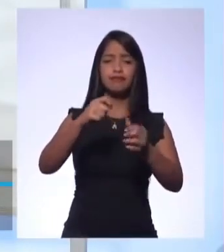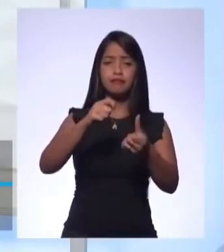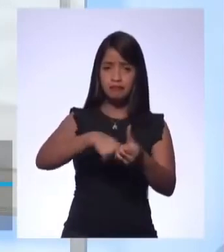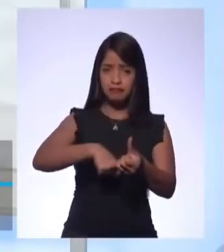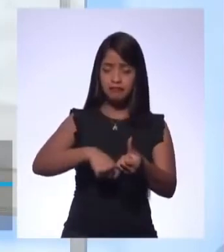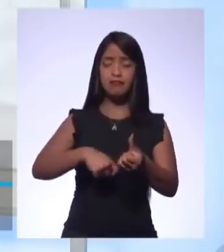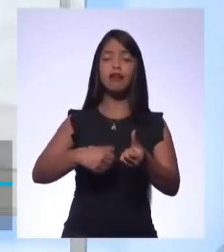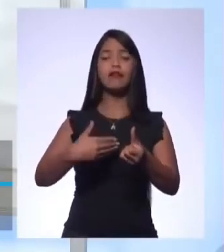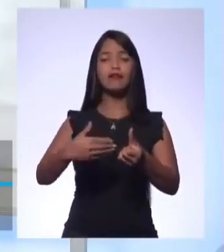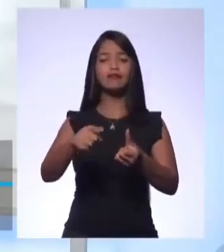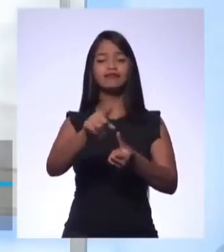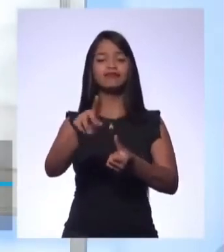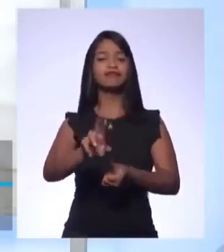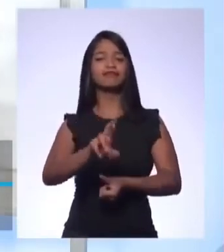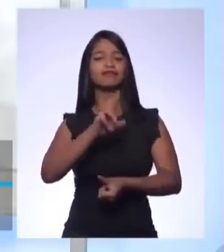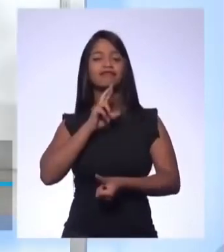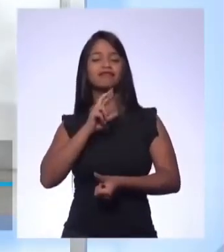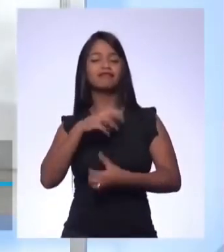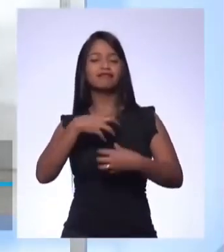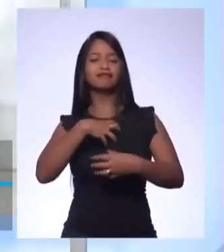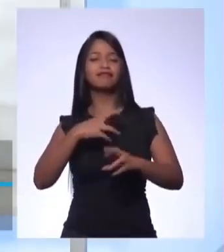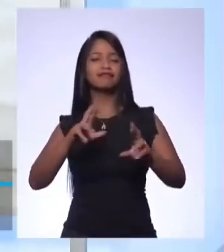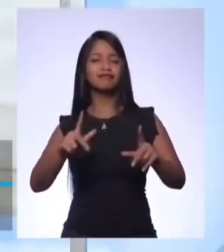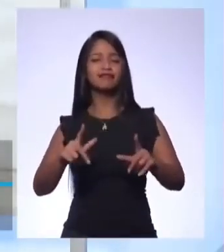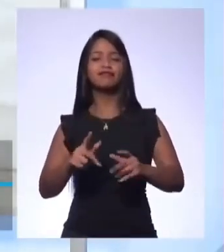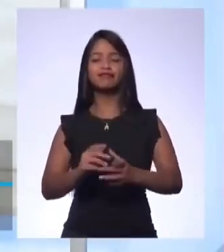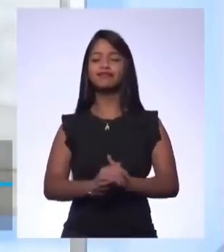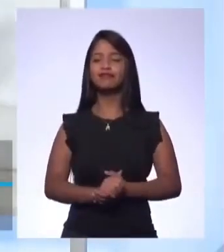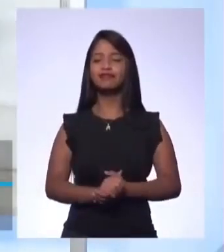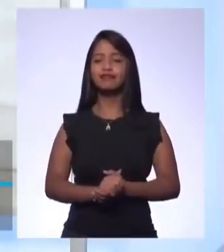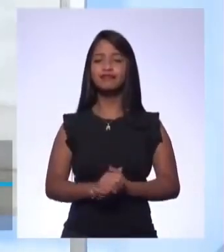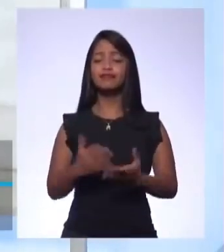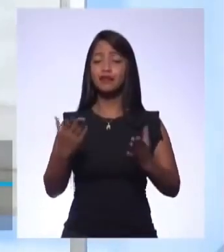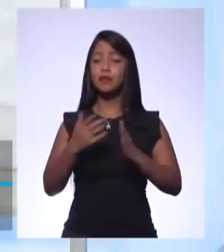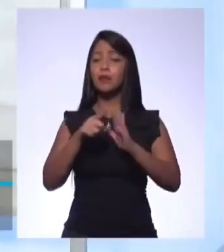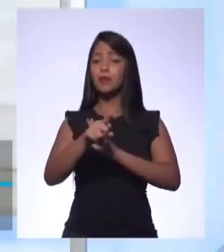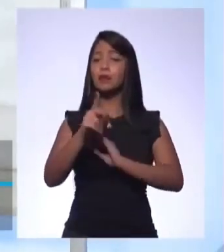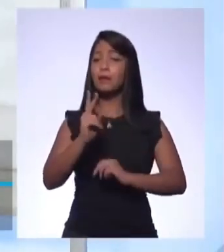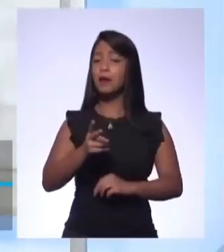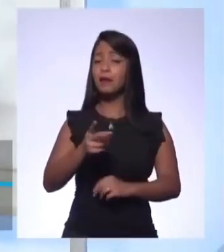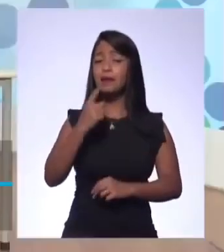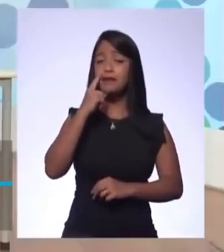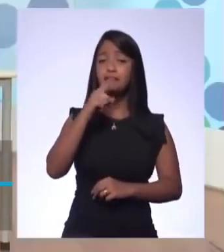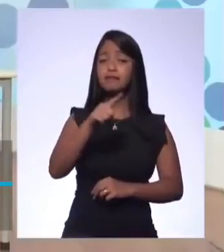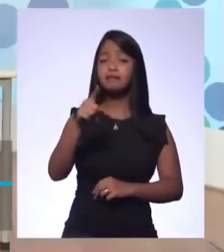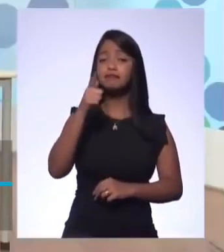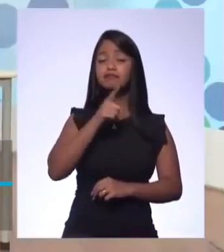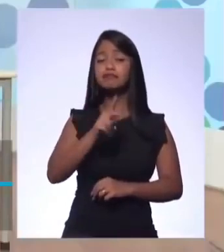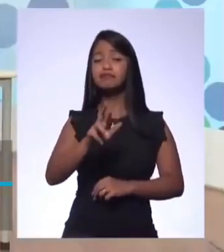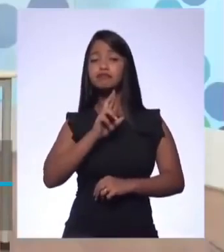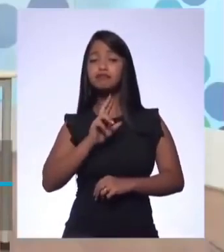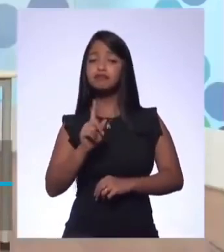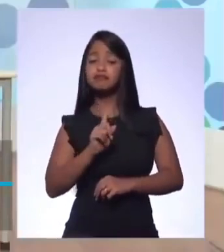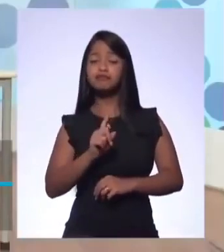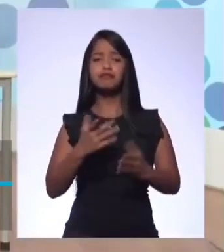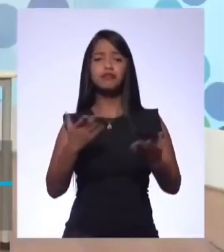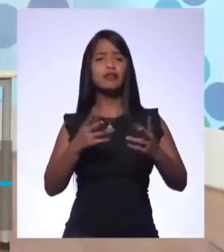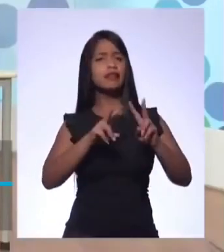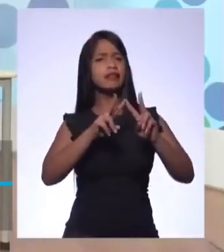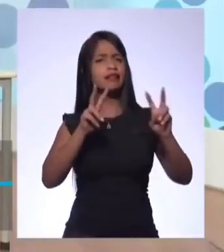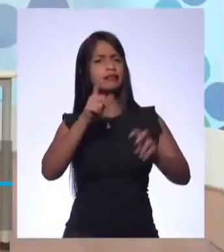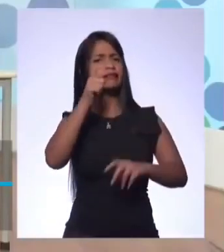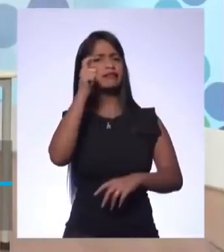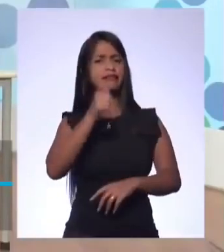ver se vocês vão responder de uma forma diferente. E o tema da aula hoje é muito interessante, né, Ed? Não consigo não falar nem o título